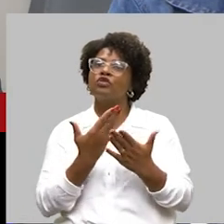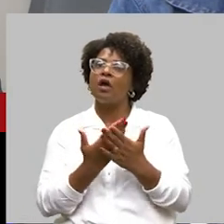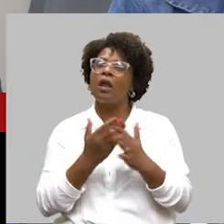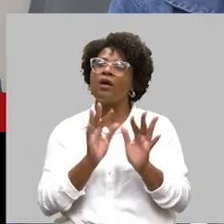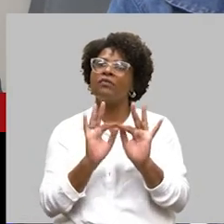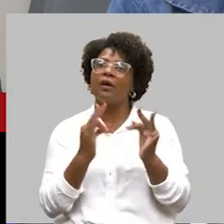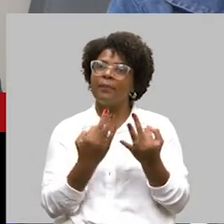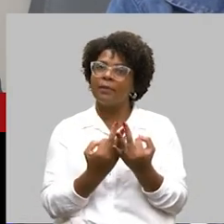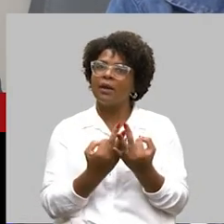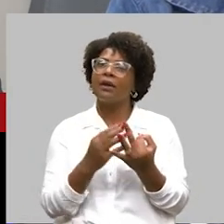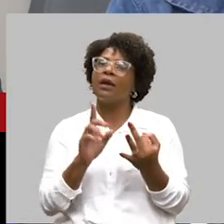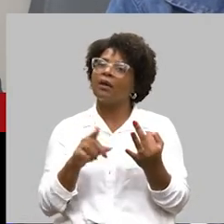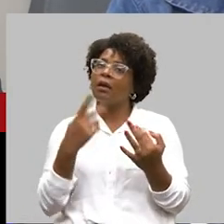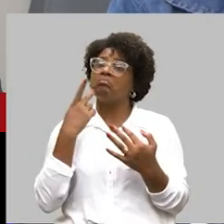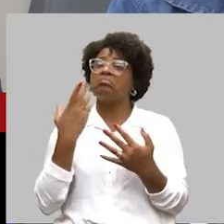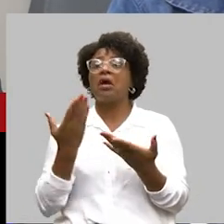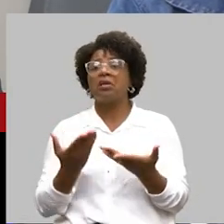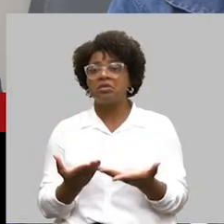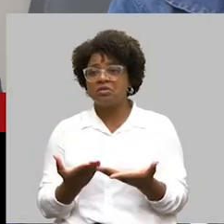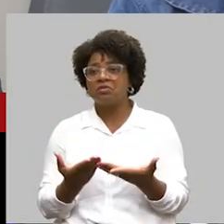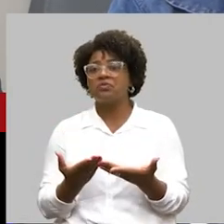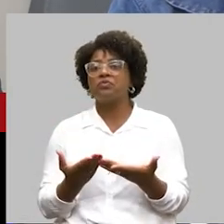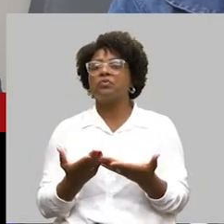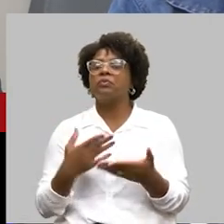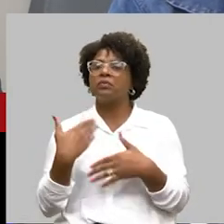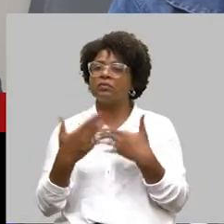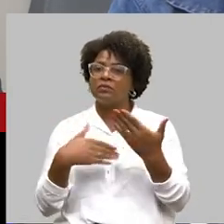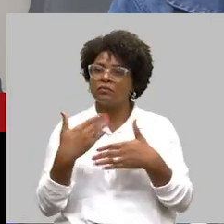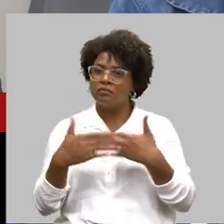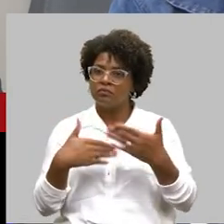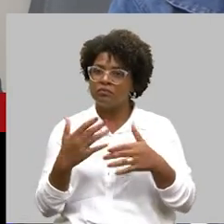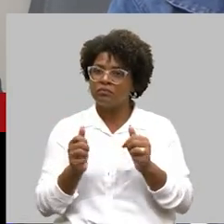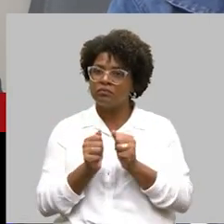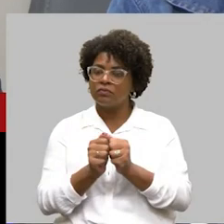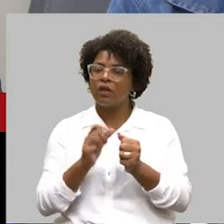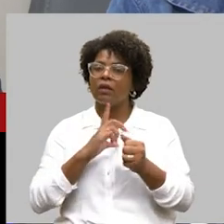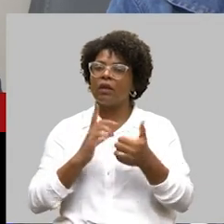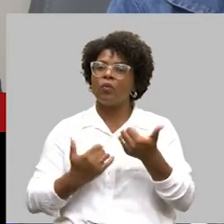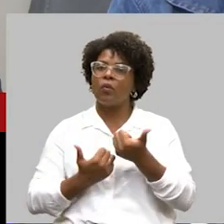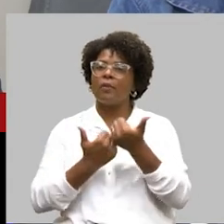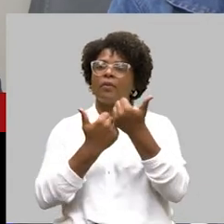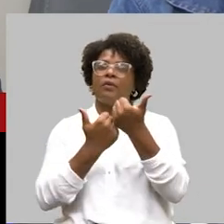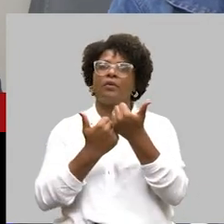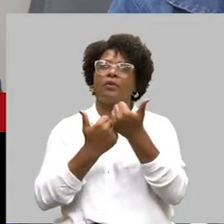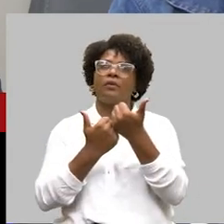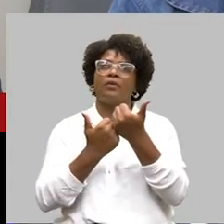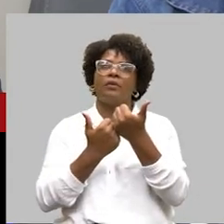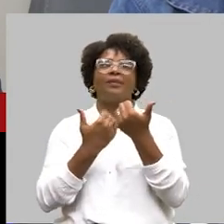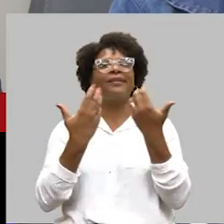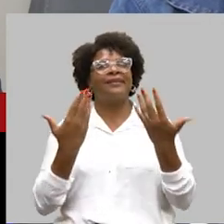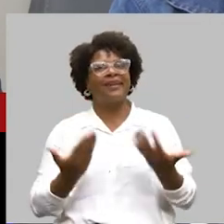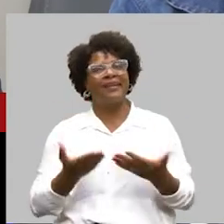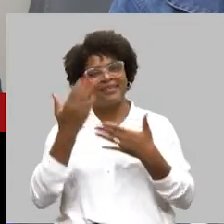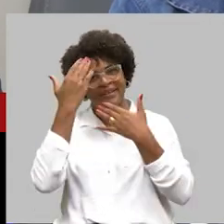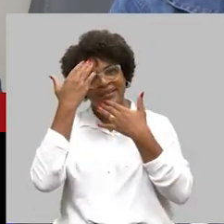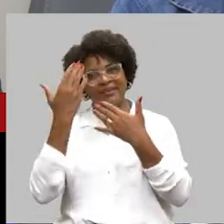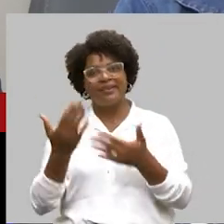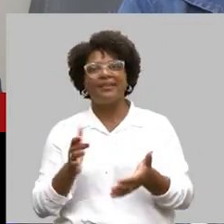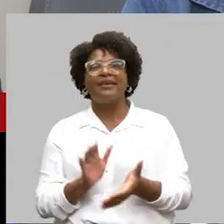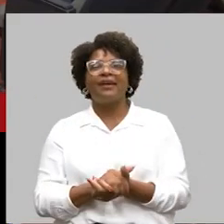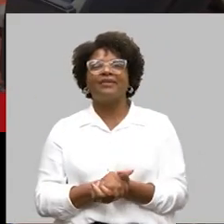família é para isso é pra gente sempre buscar crescer junto teru apoio um do outro e no demais é isso